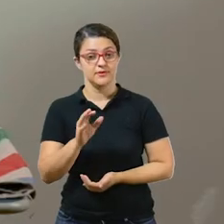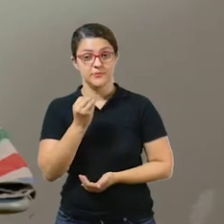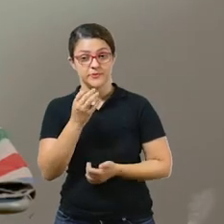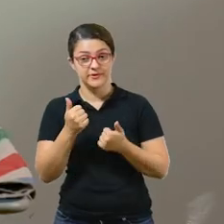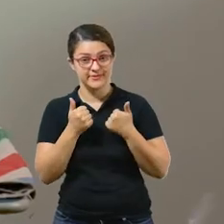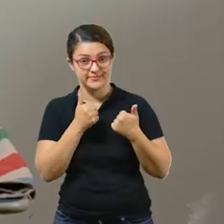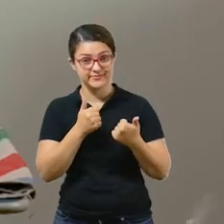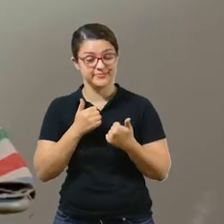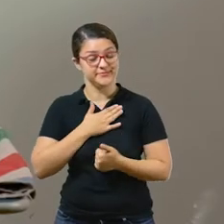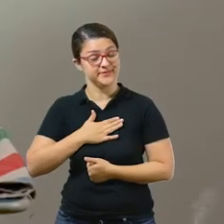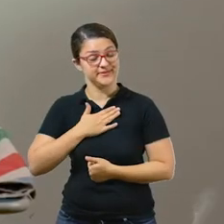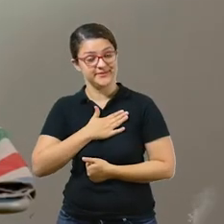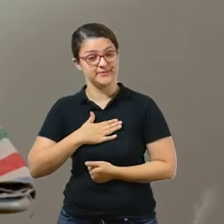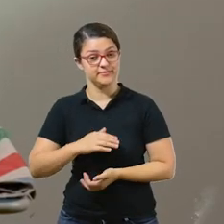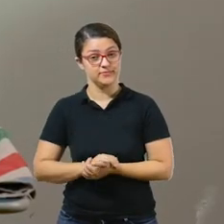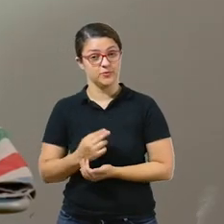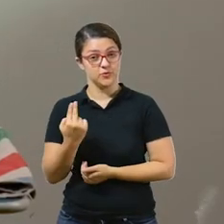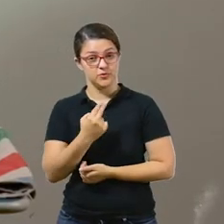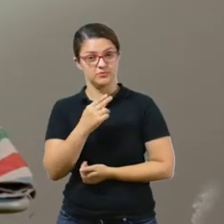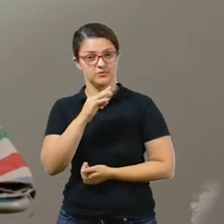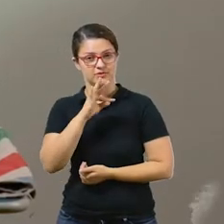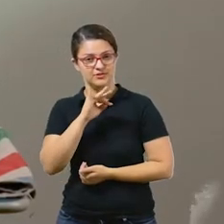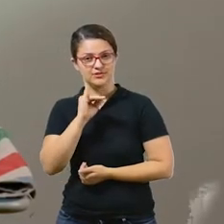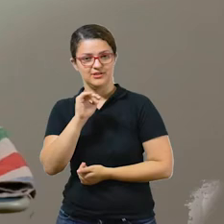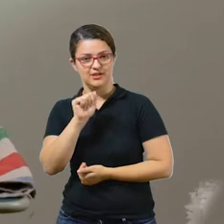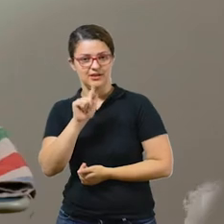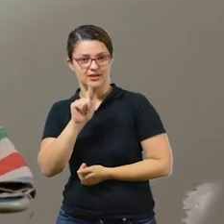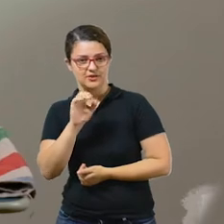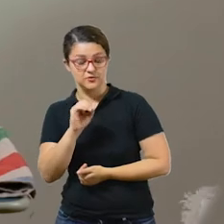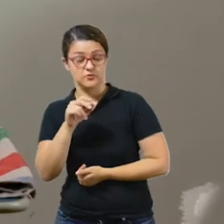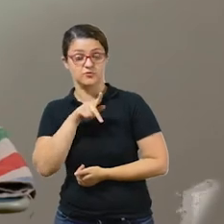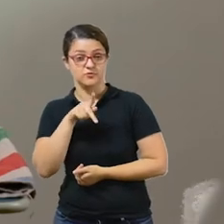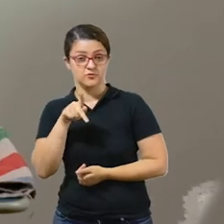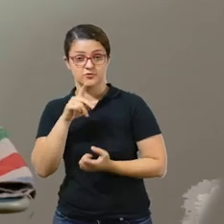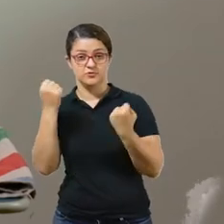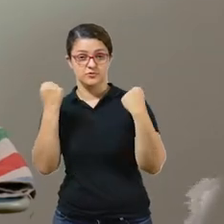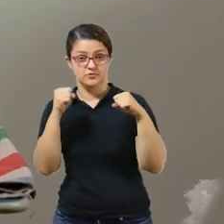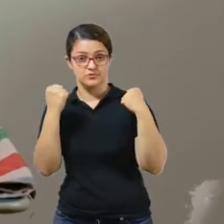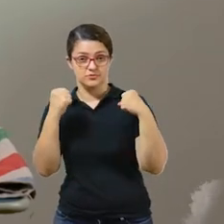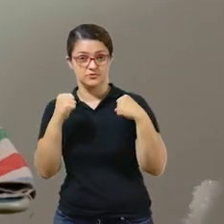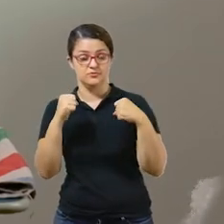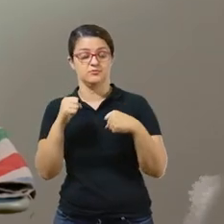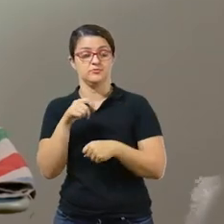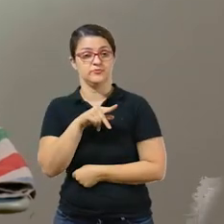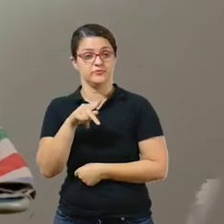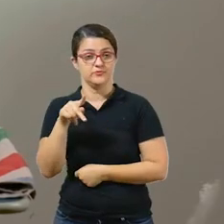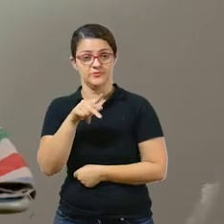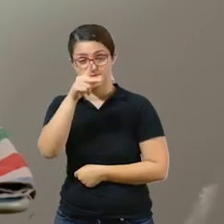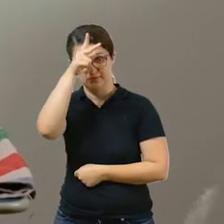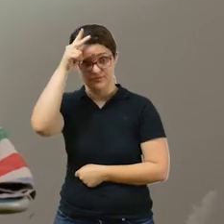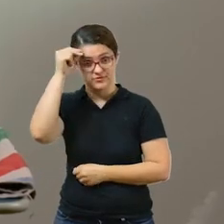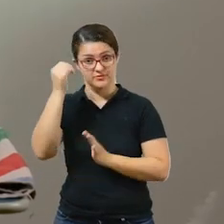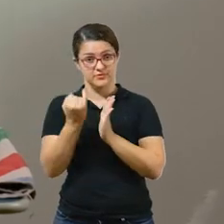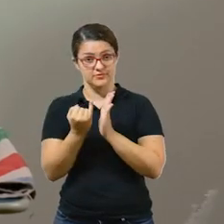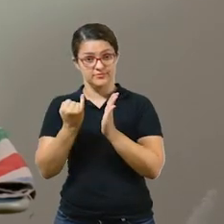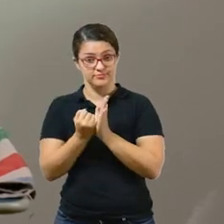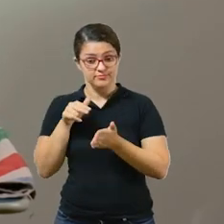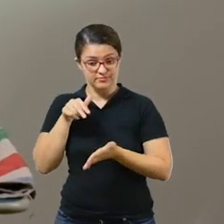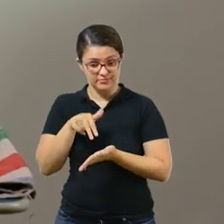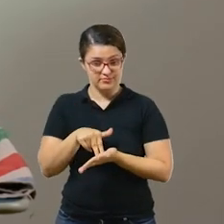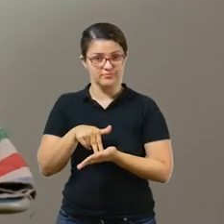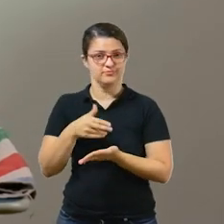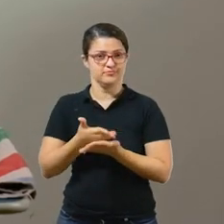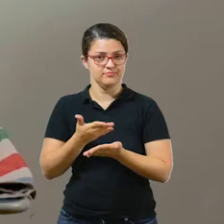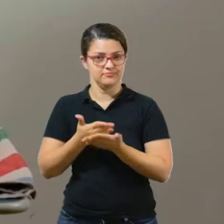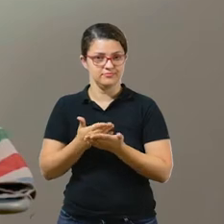Olá pessoal, tudo bem? Muito prazer. Sou o professor Thiago Mancini, dou aula de Educação Física na Rede Municipal de Itapevi. Estamos aqui para mais uma aula